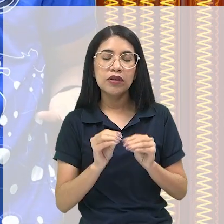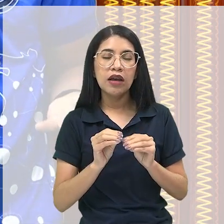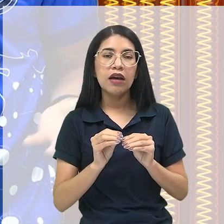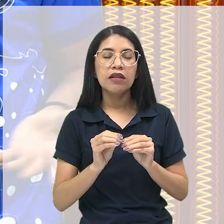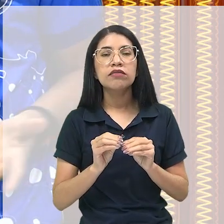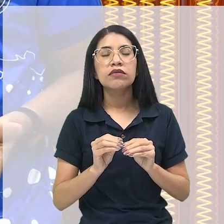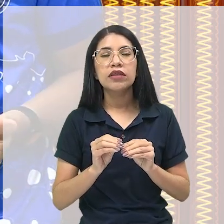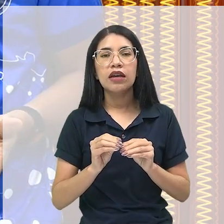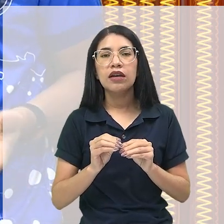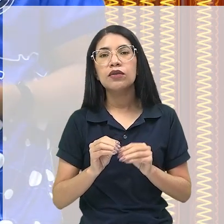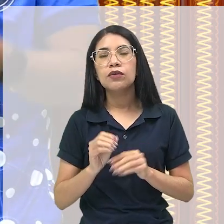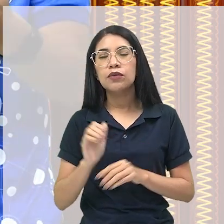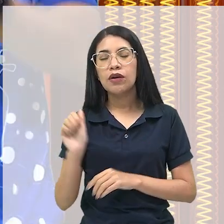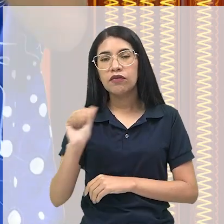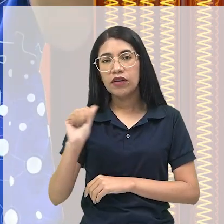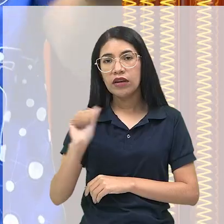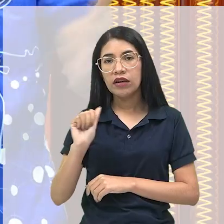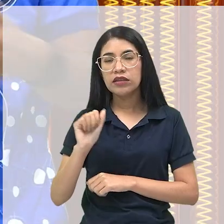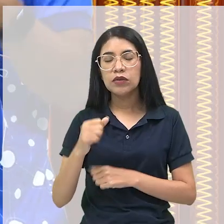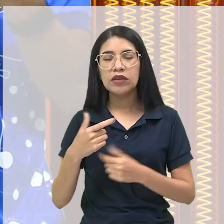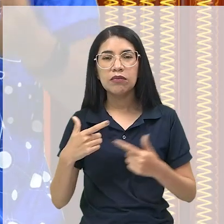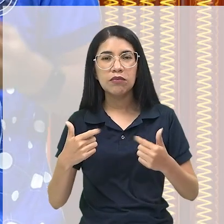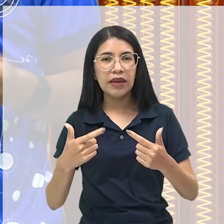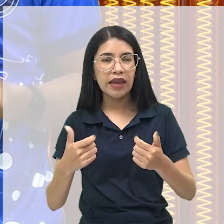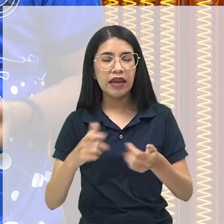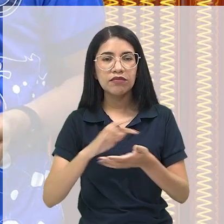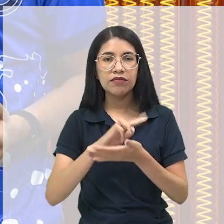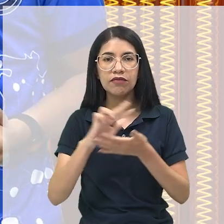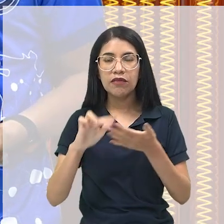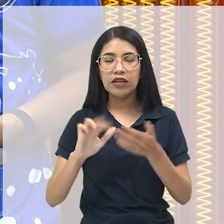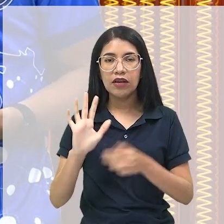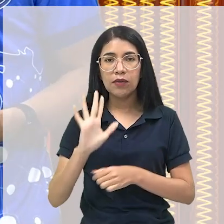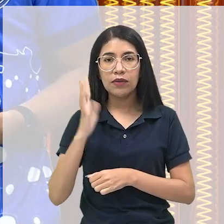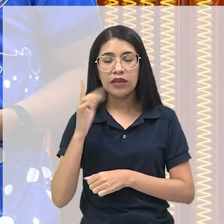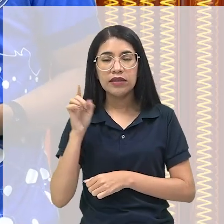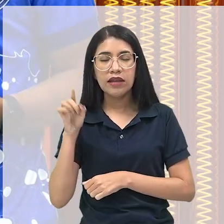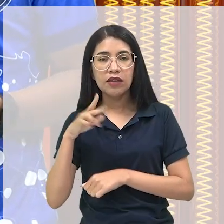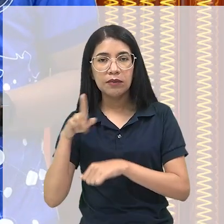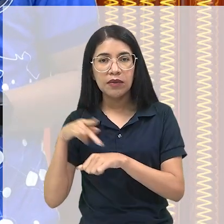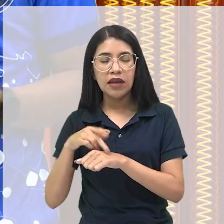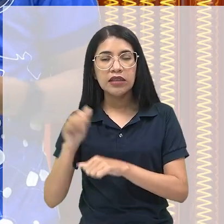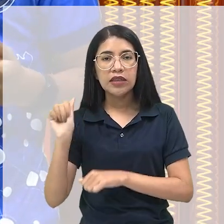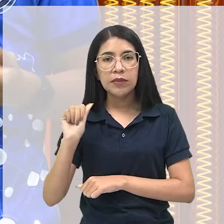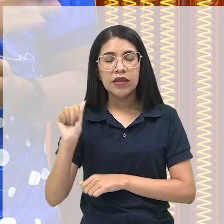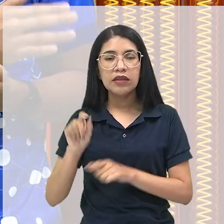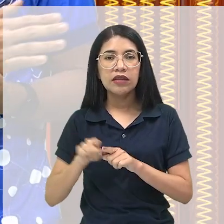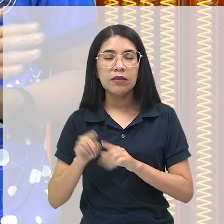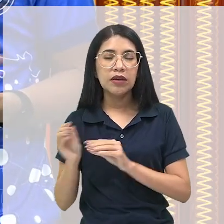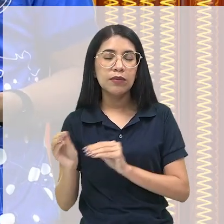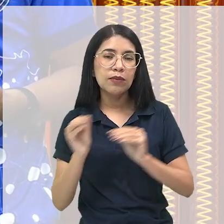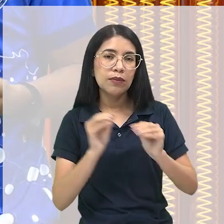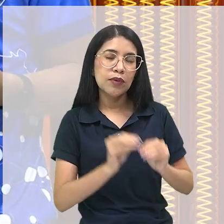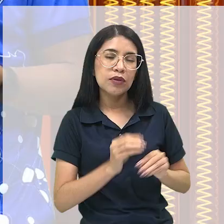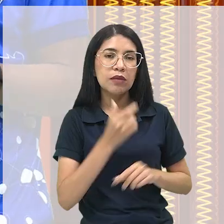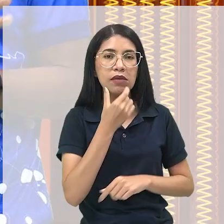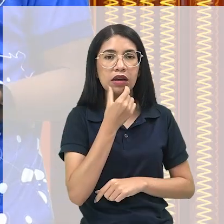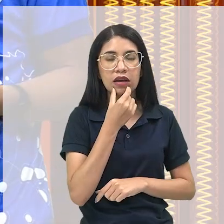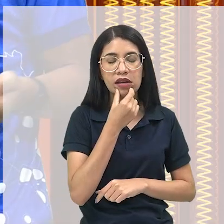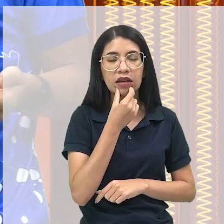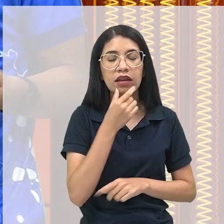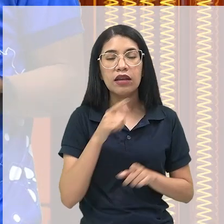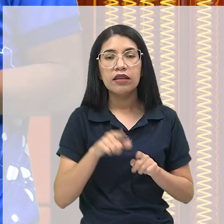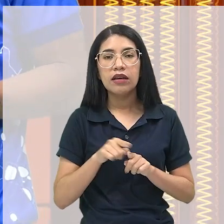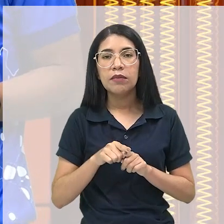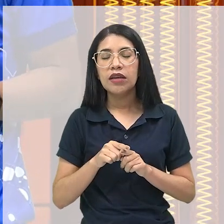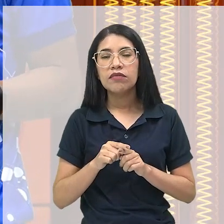por motivos óbvios, 2002, né, conflito no Afeganistão e tudo mais, e vai em direção ao Reino Unido. É um filme, ele faz todo o percurso, acontece muita